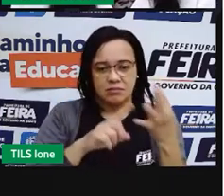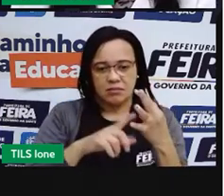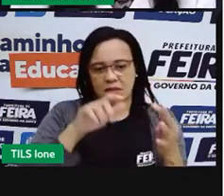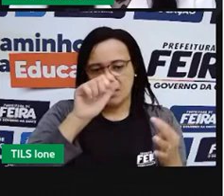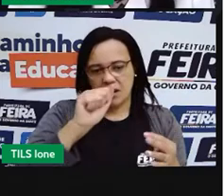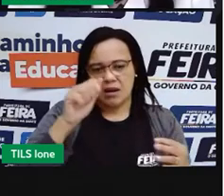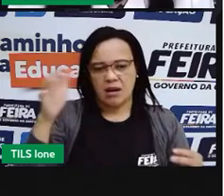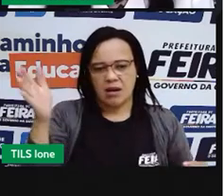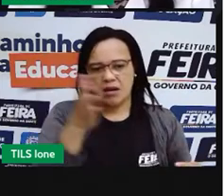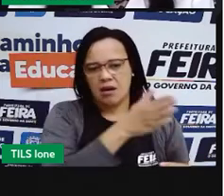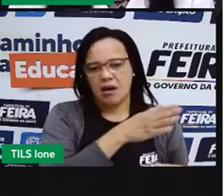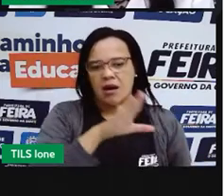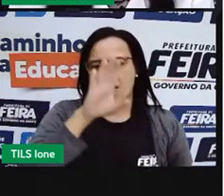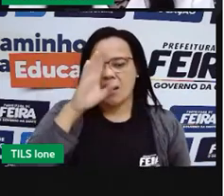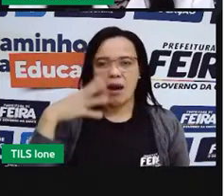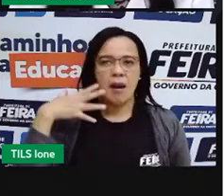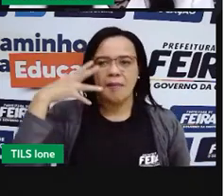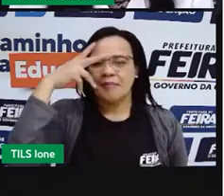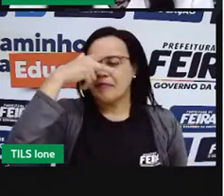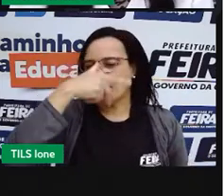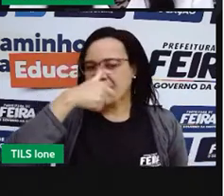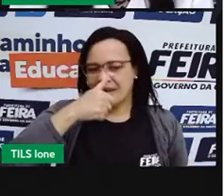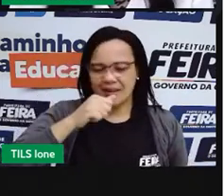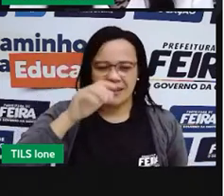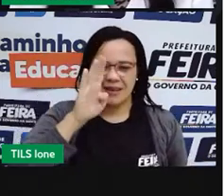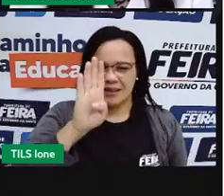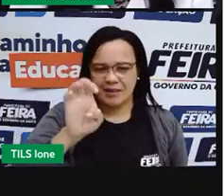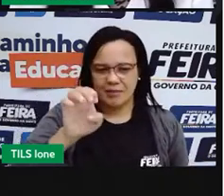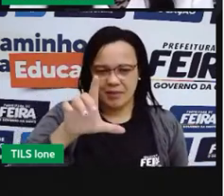a Bela e a Fera,